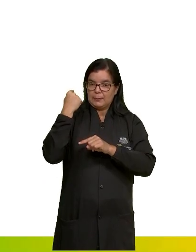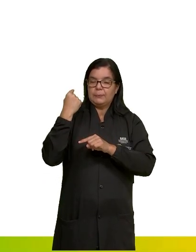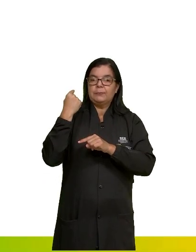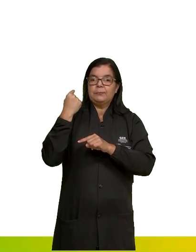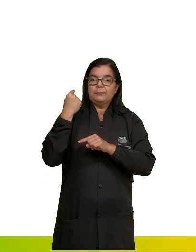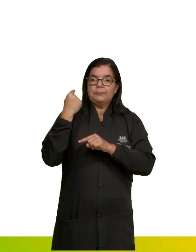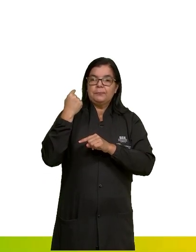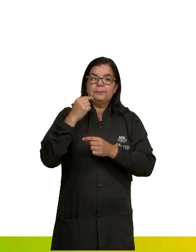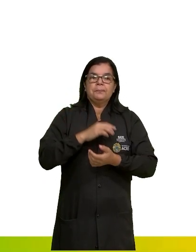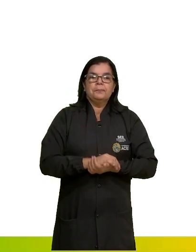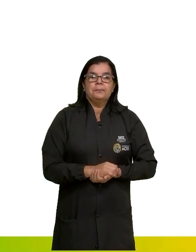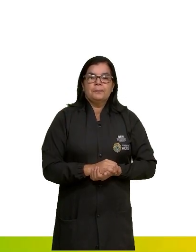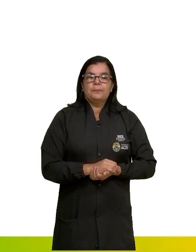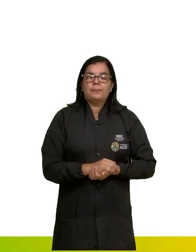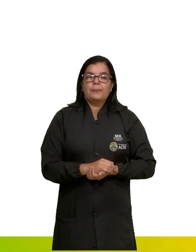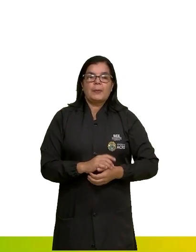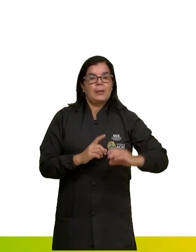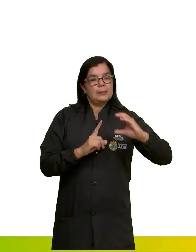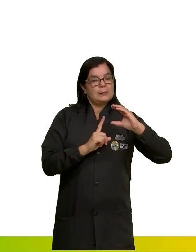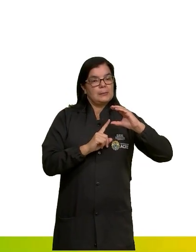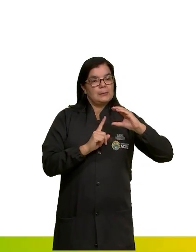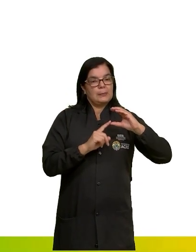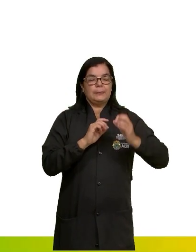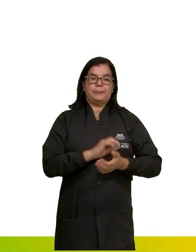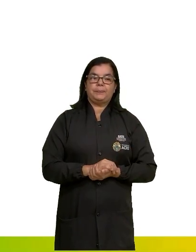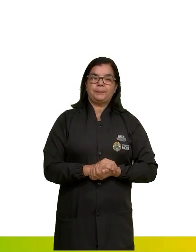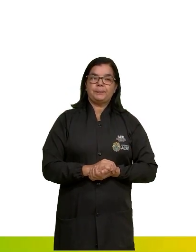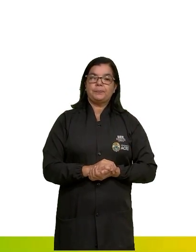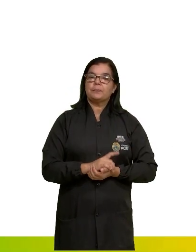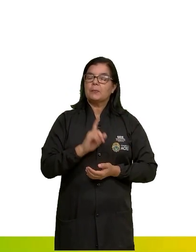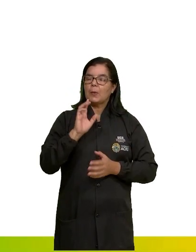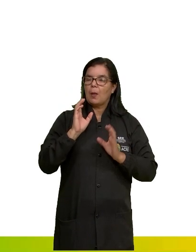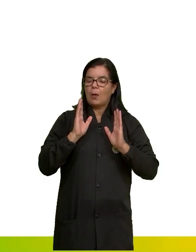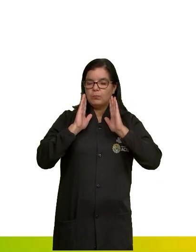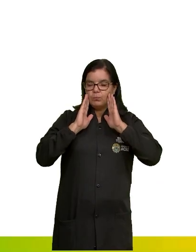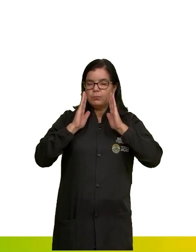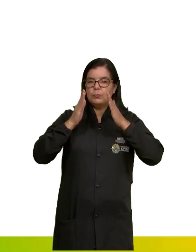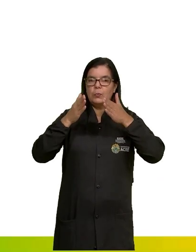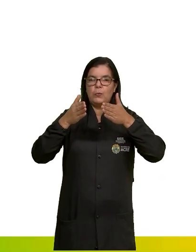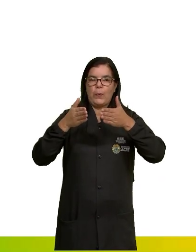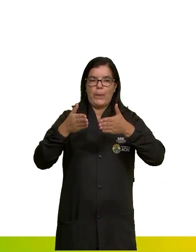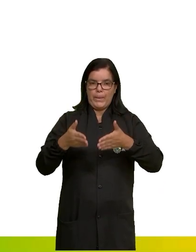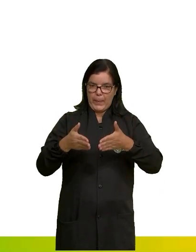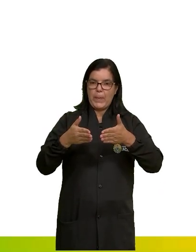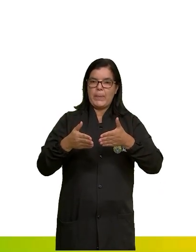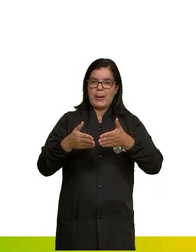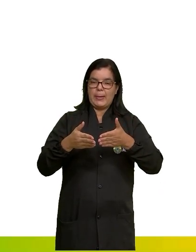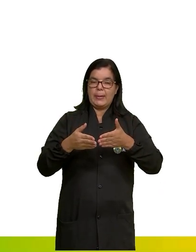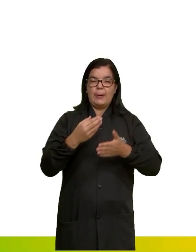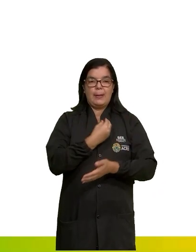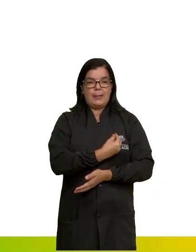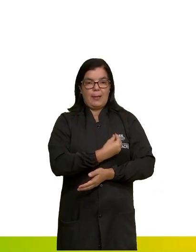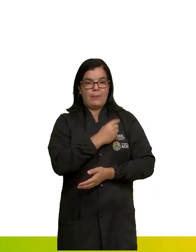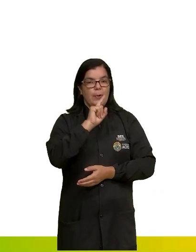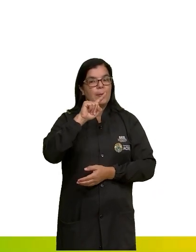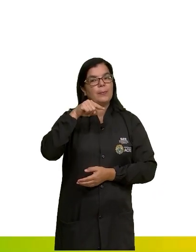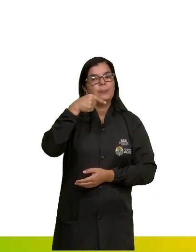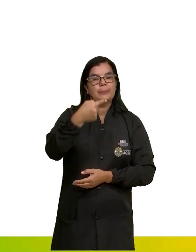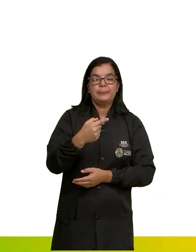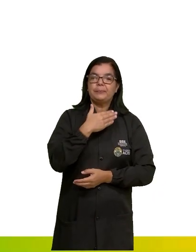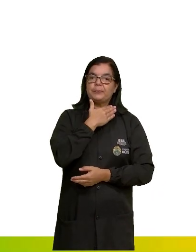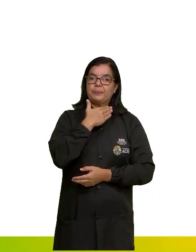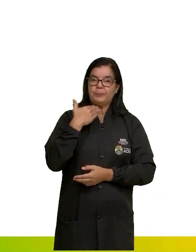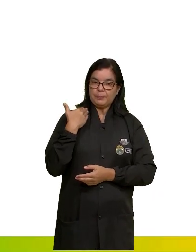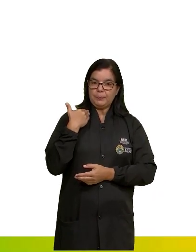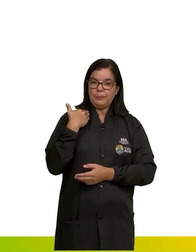de Hesíodo. Letra C, focar exclusivamente na vida após a morte